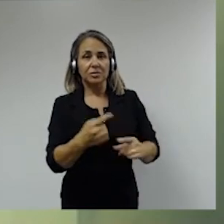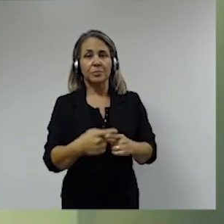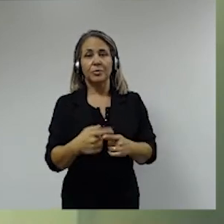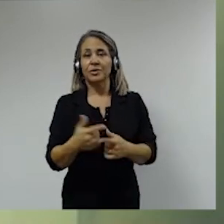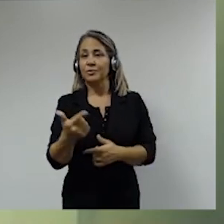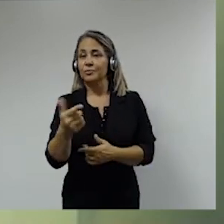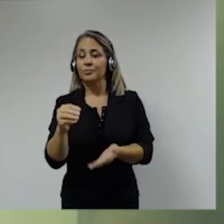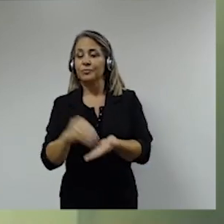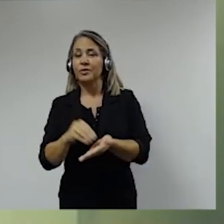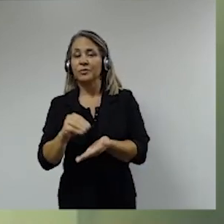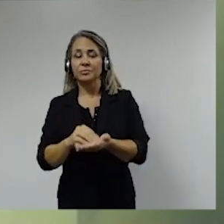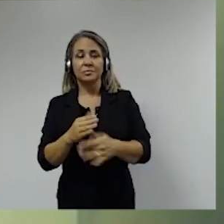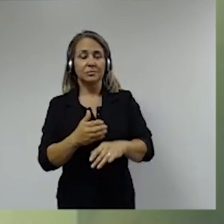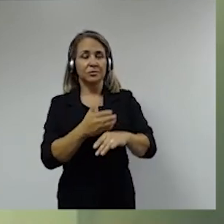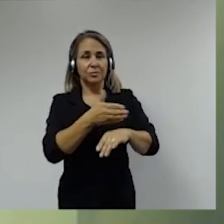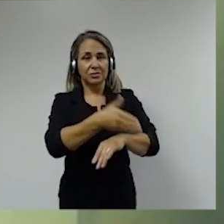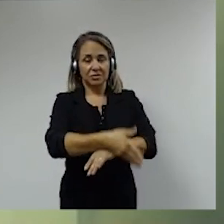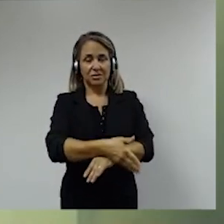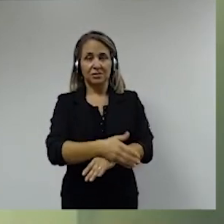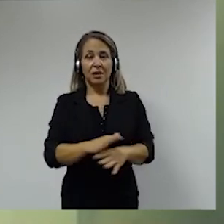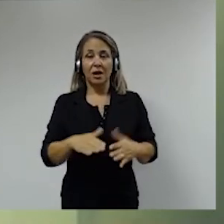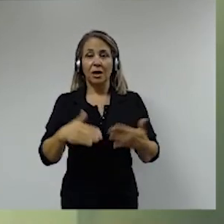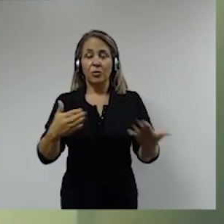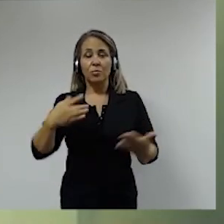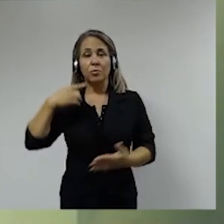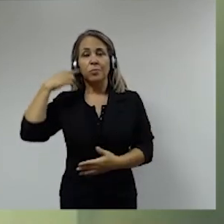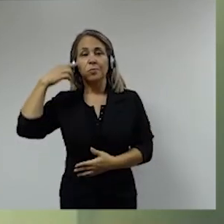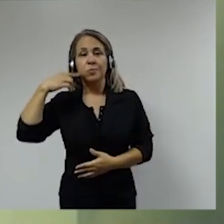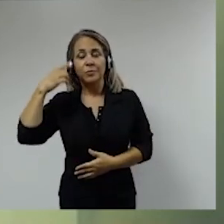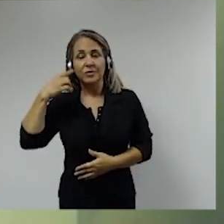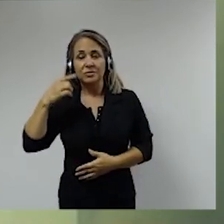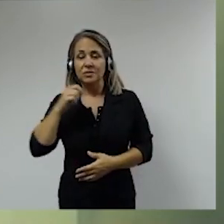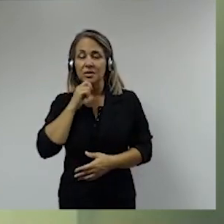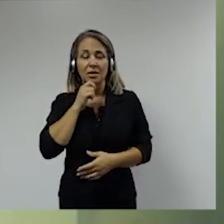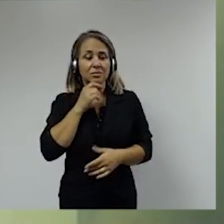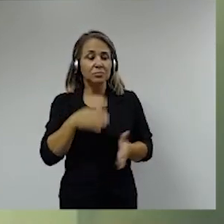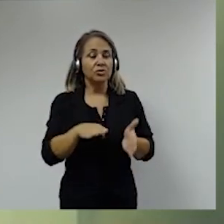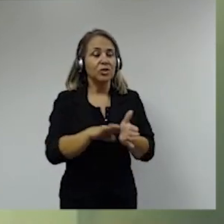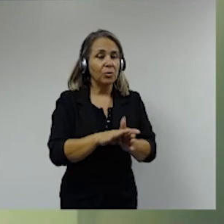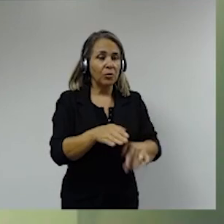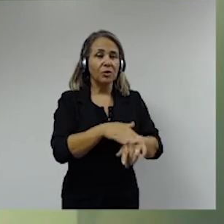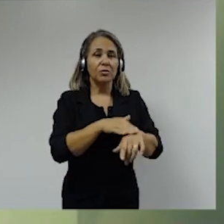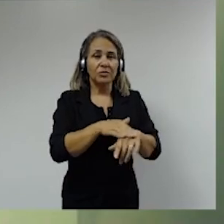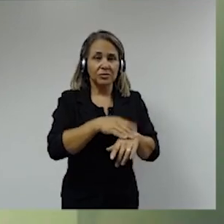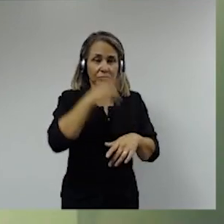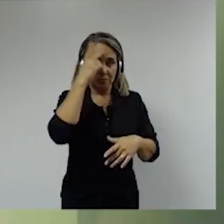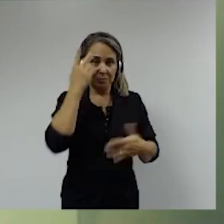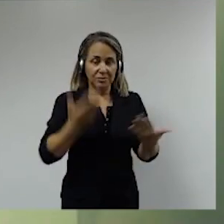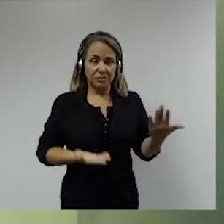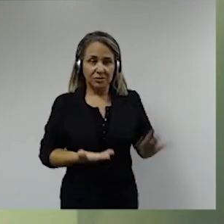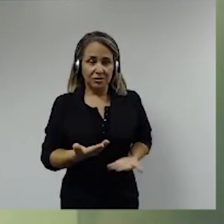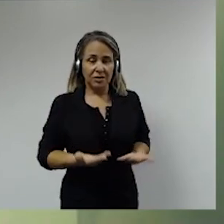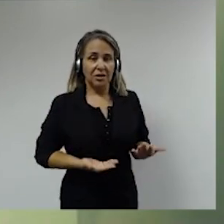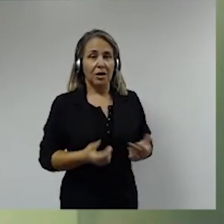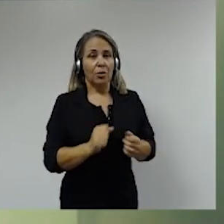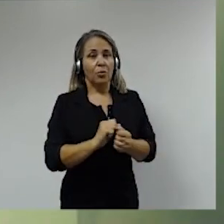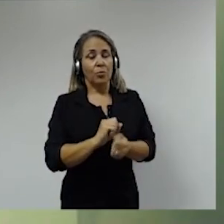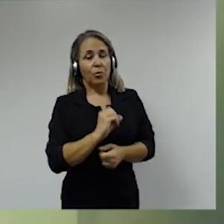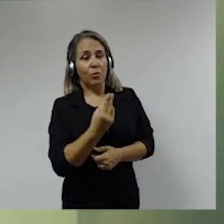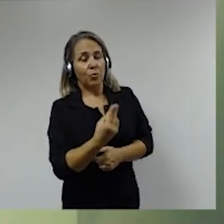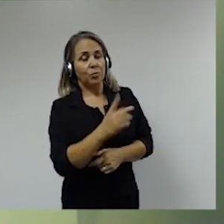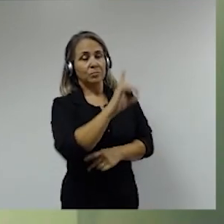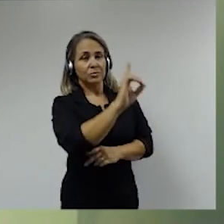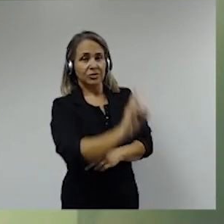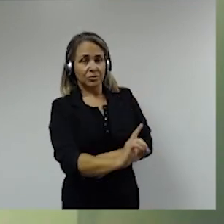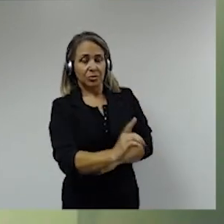esse acesso? Qual é o advogado que não chegou, não conversou com um serventuário ou um diretor e aquele